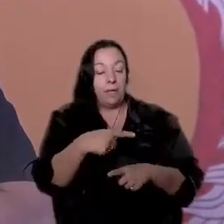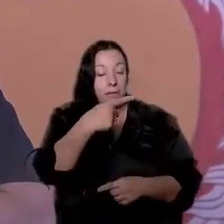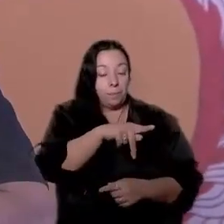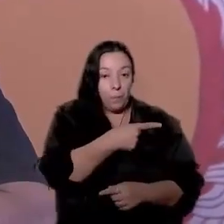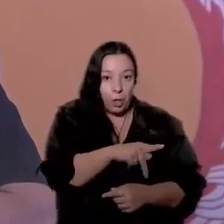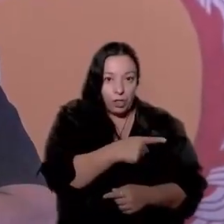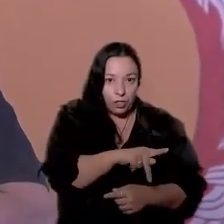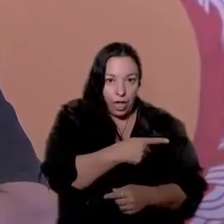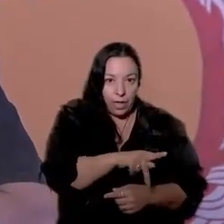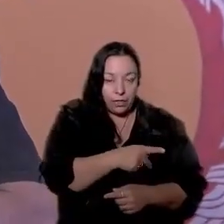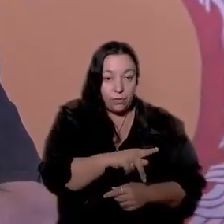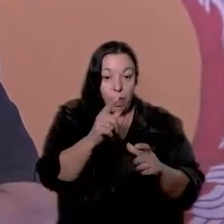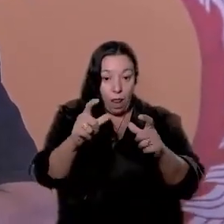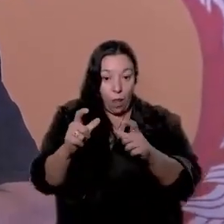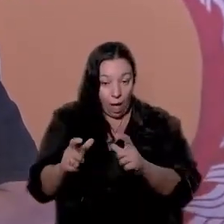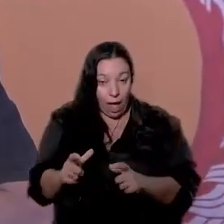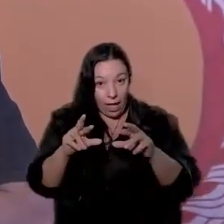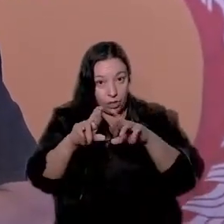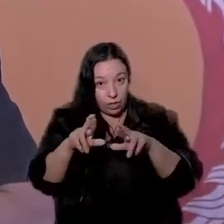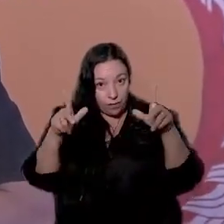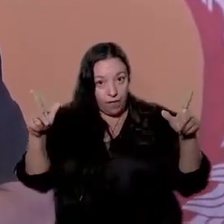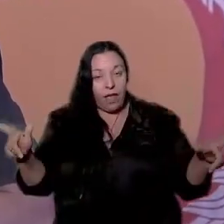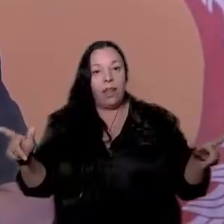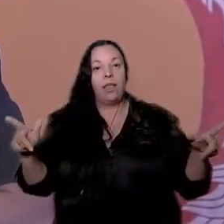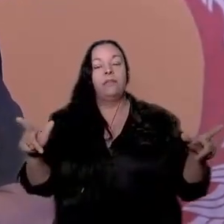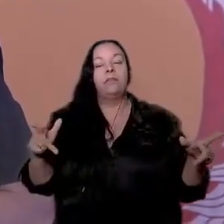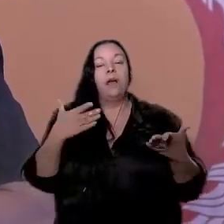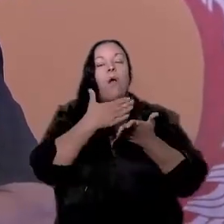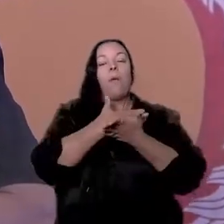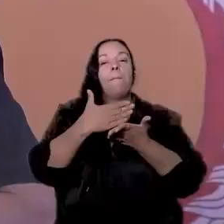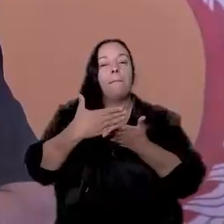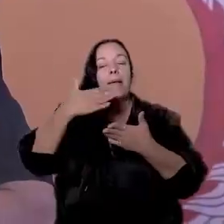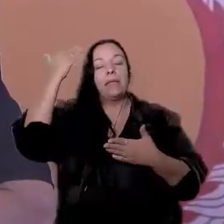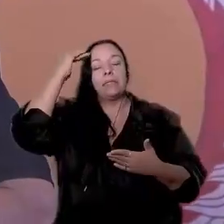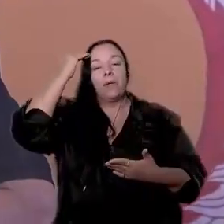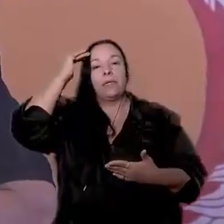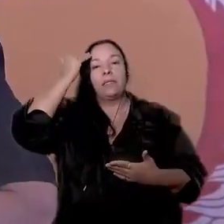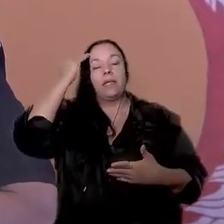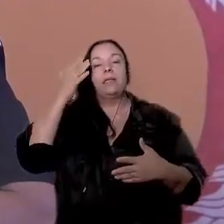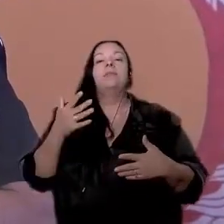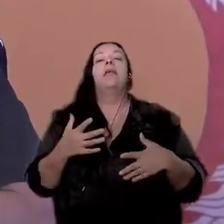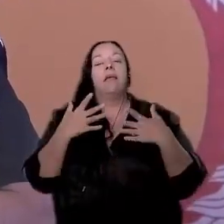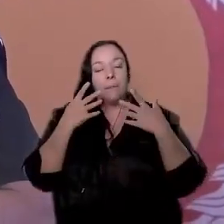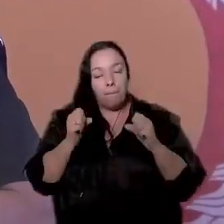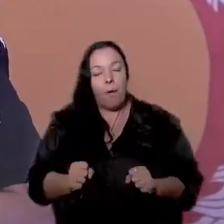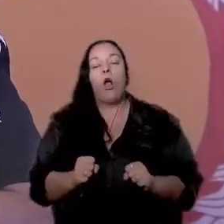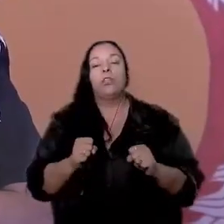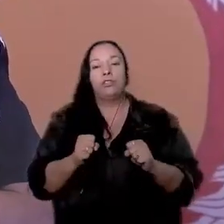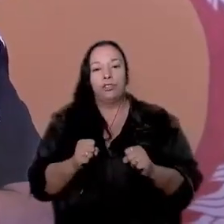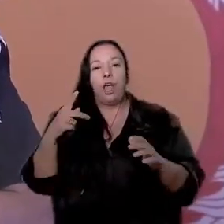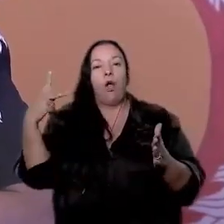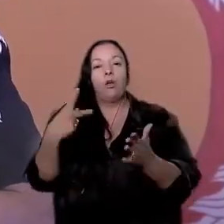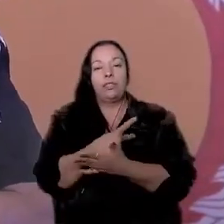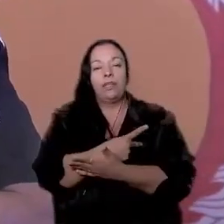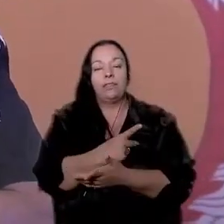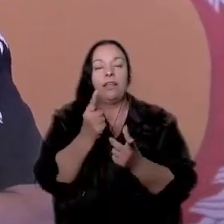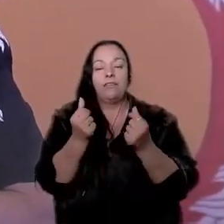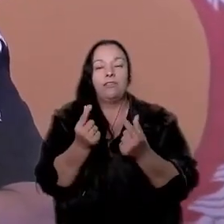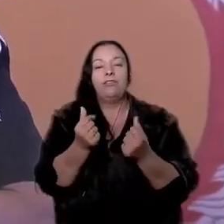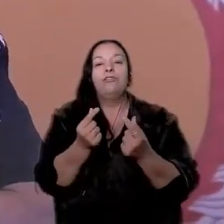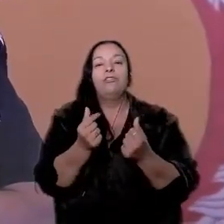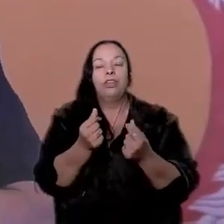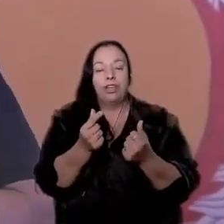de mais lugares diferentes, porque as pessoas começam a entender que isso é possível. É possível que esse dinheiro